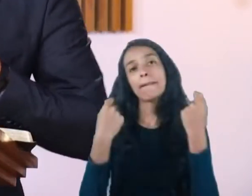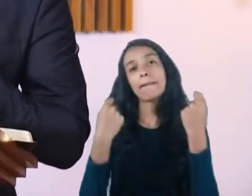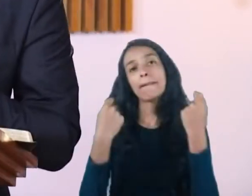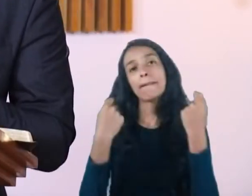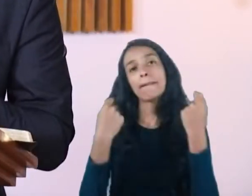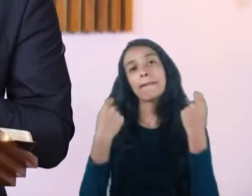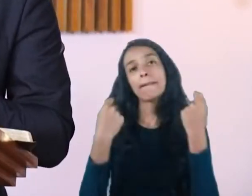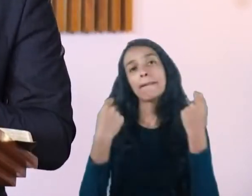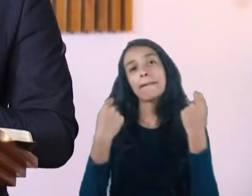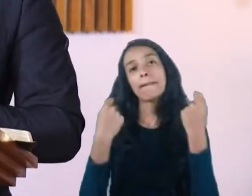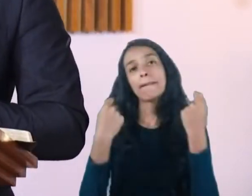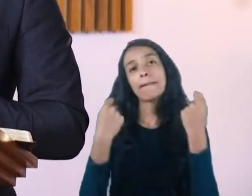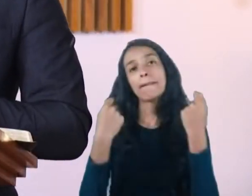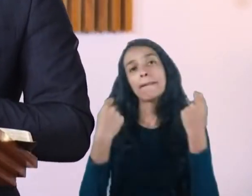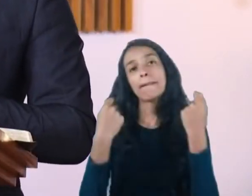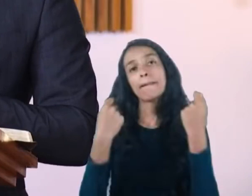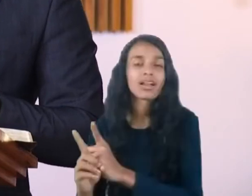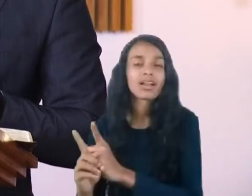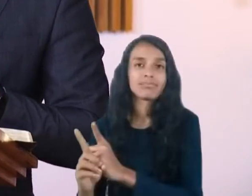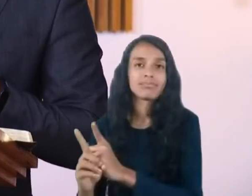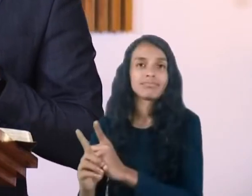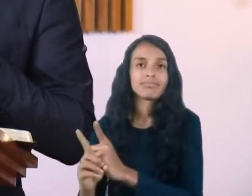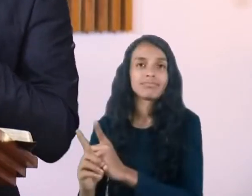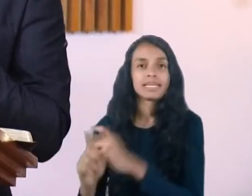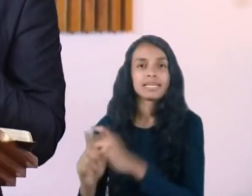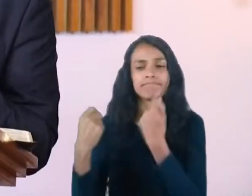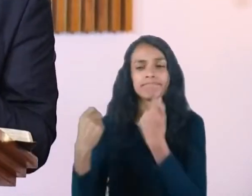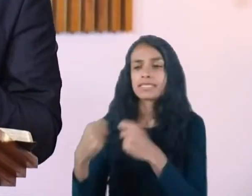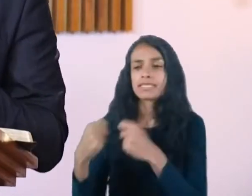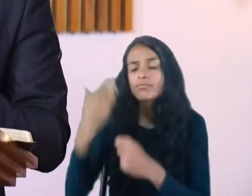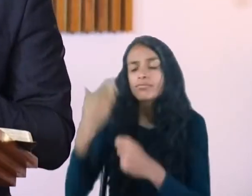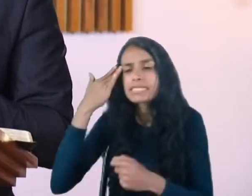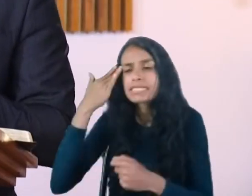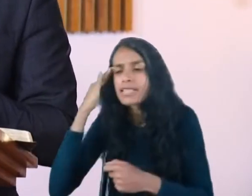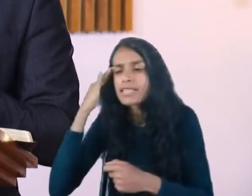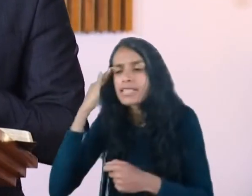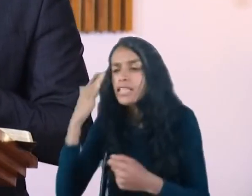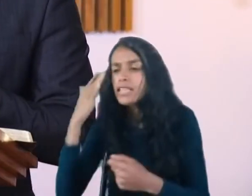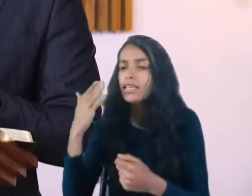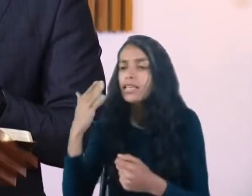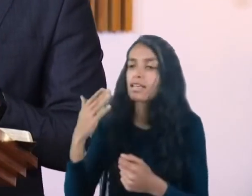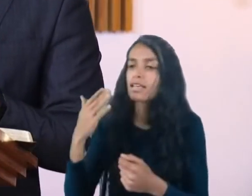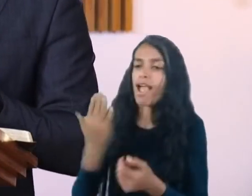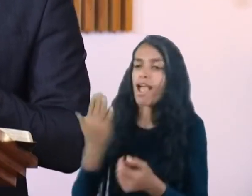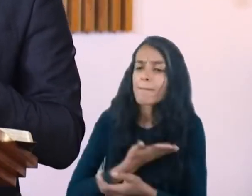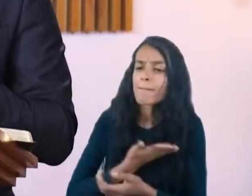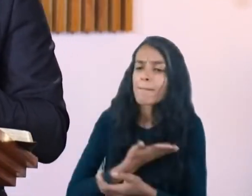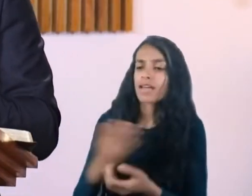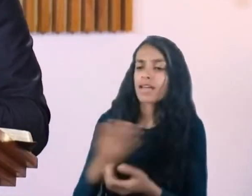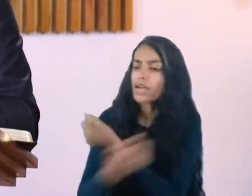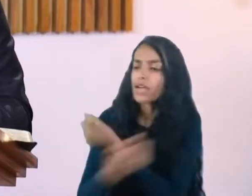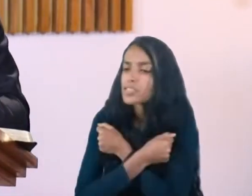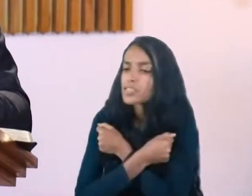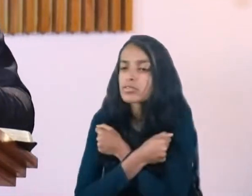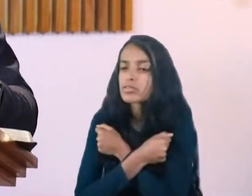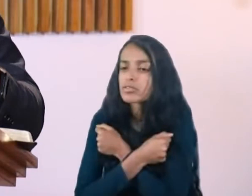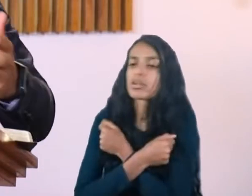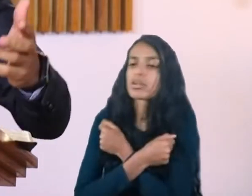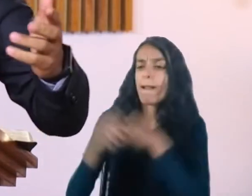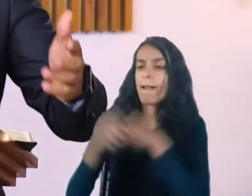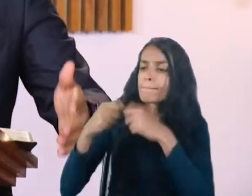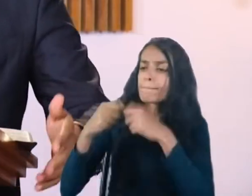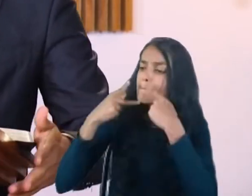nos inclinar. Nós precisamos abraçá-lo. E nós precisamos pregar